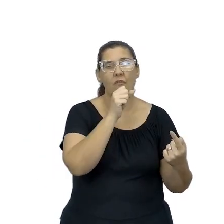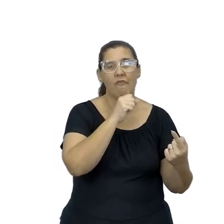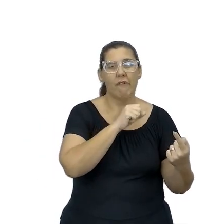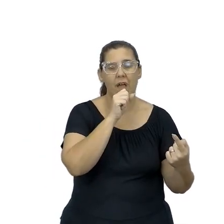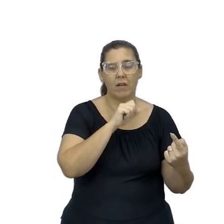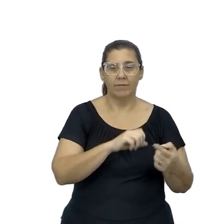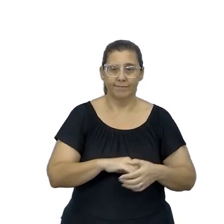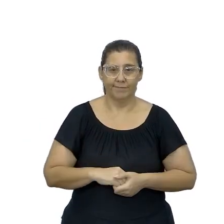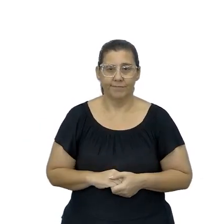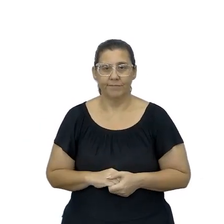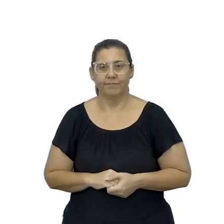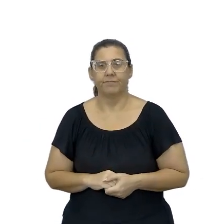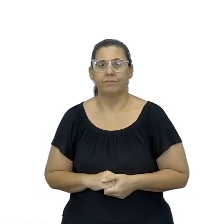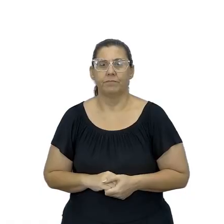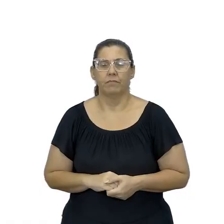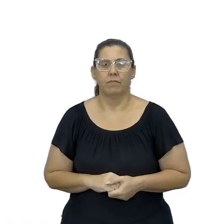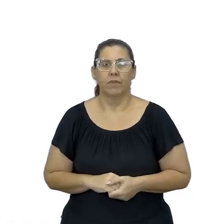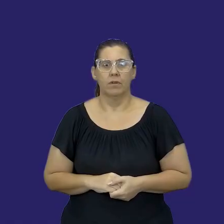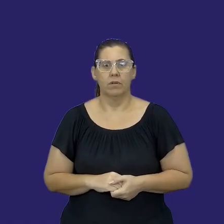cadernos. Tudo bem?